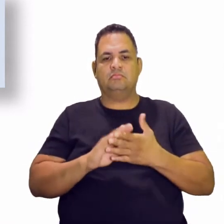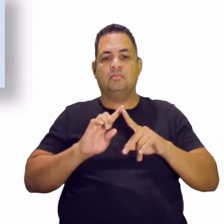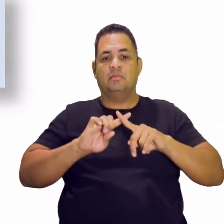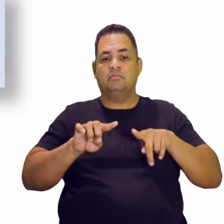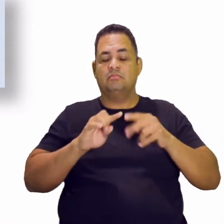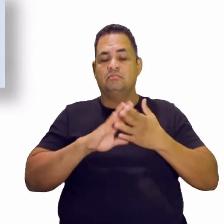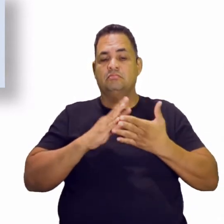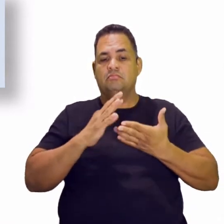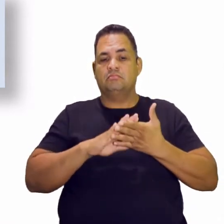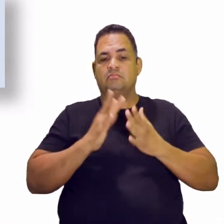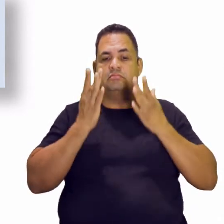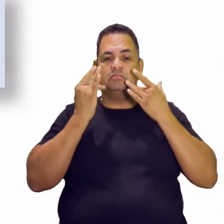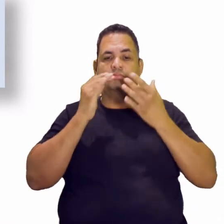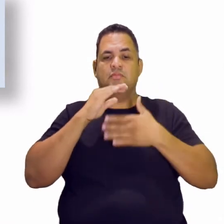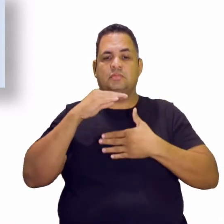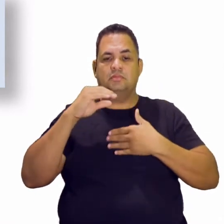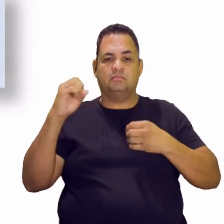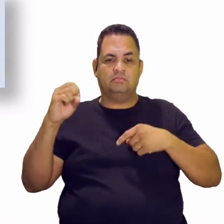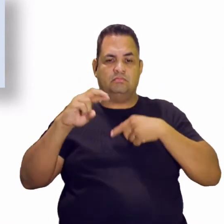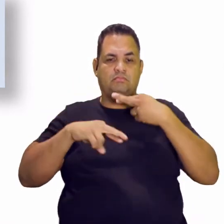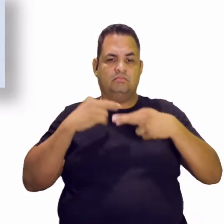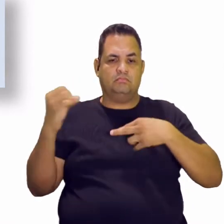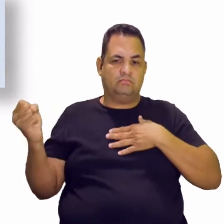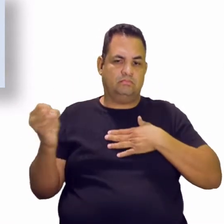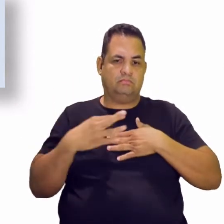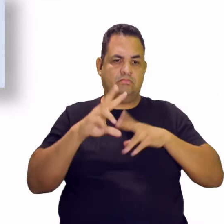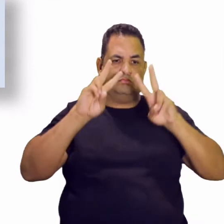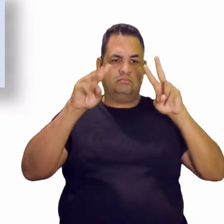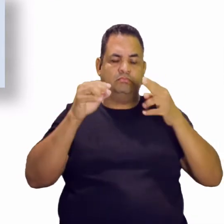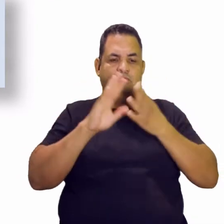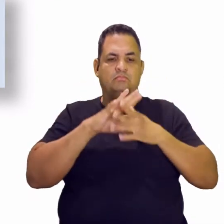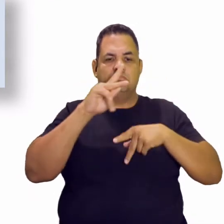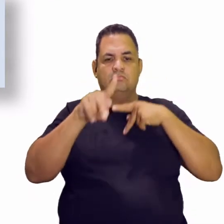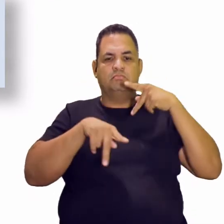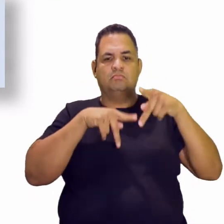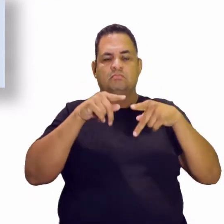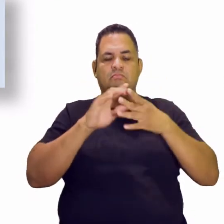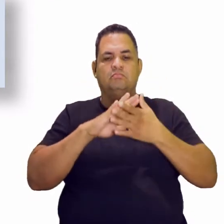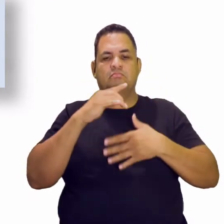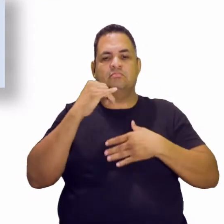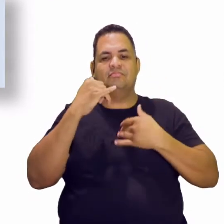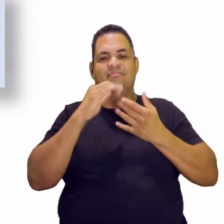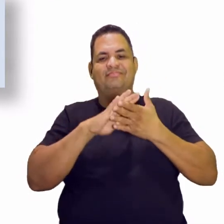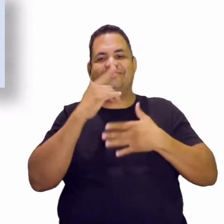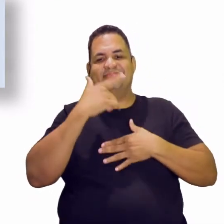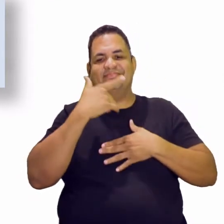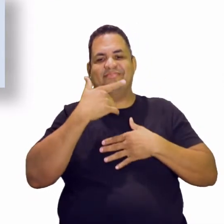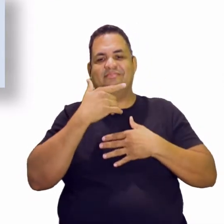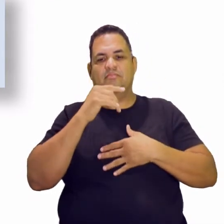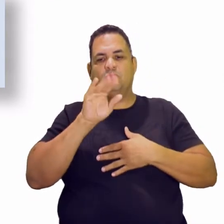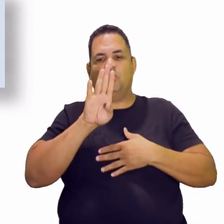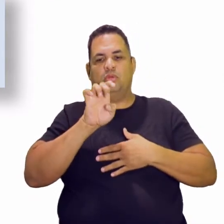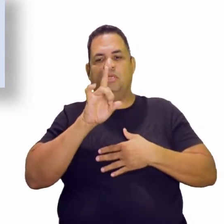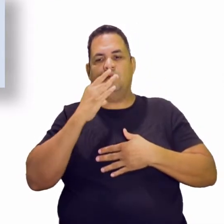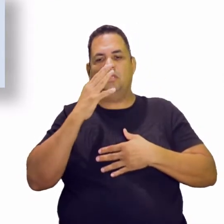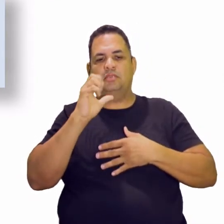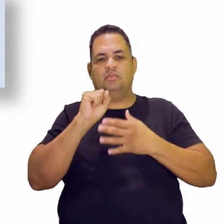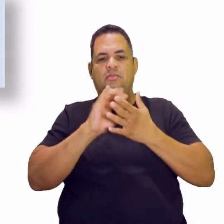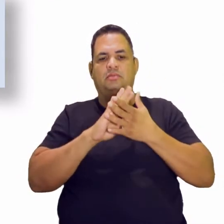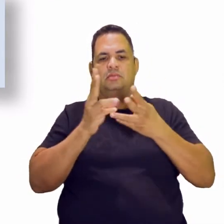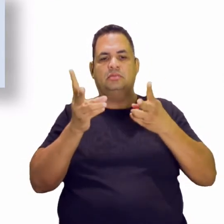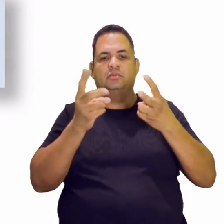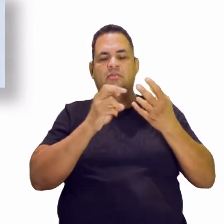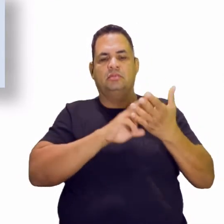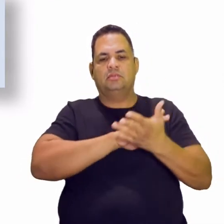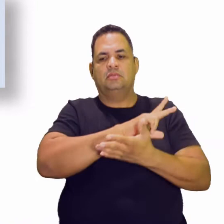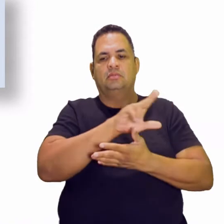renascentista não, é um tema mais popular, de caráter cômico, burlesco e a exploração